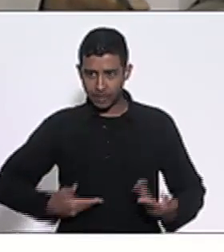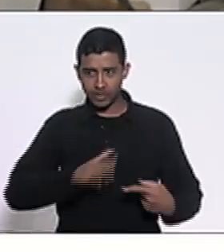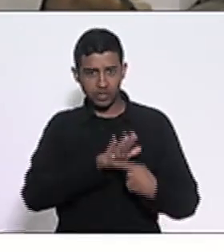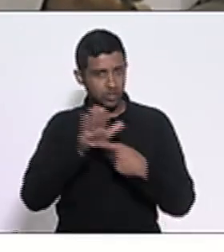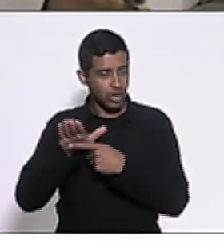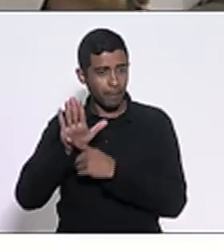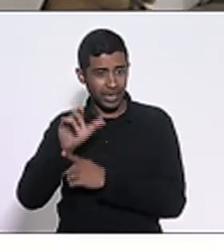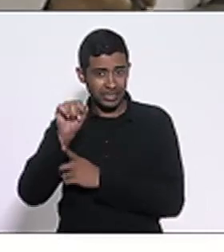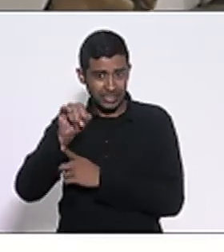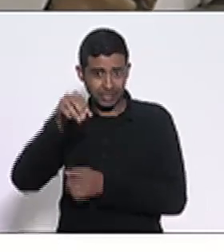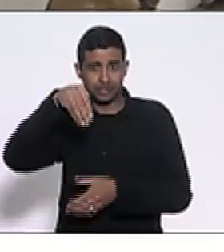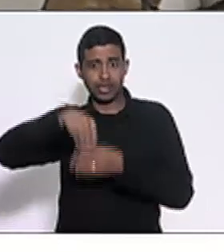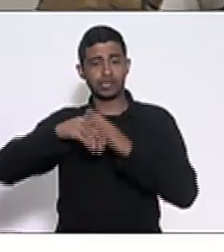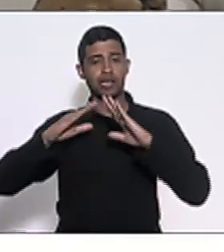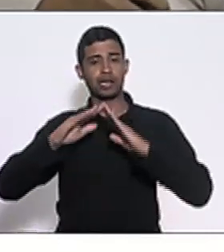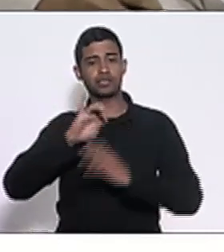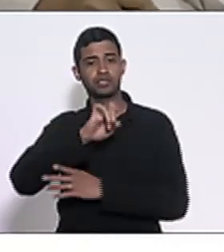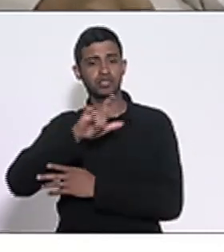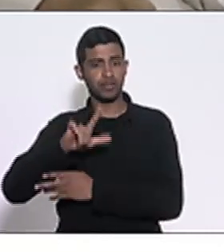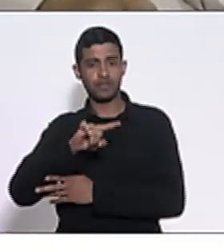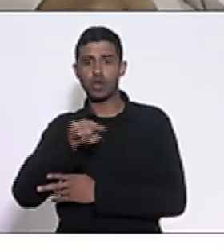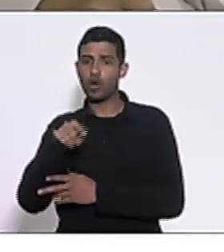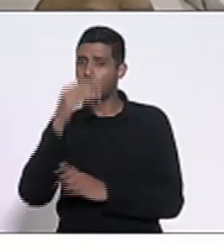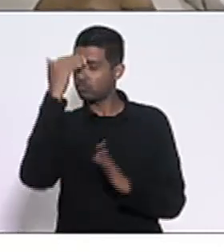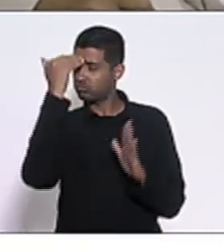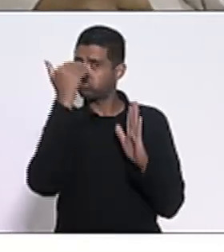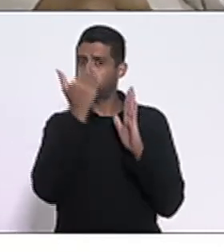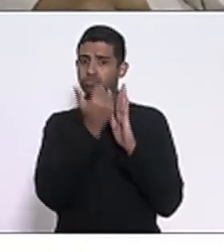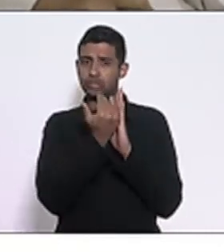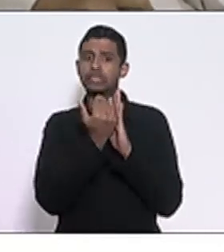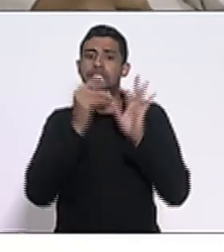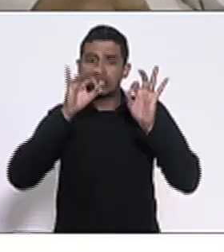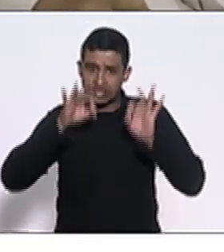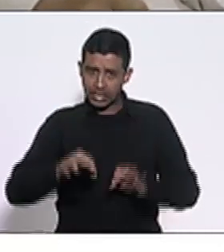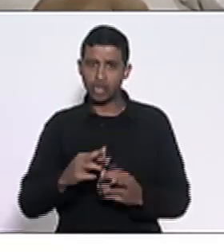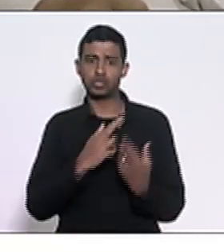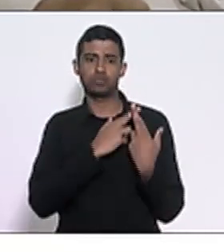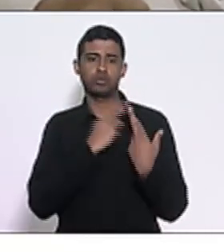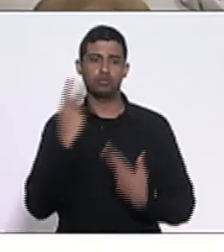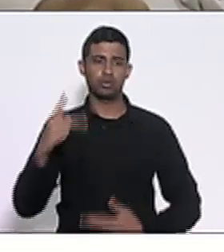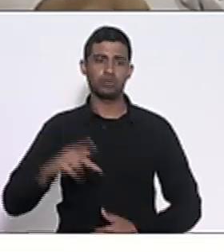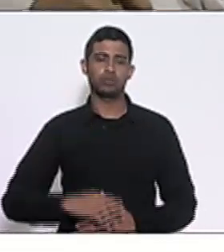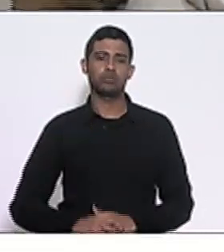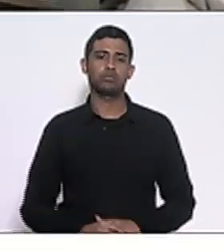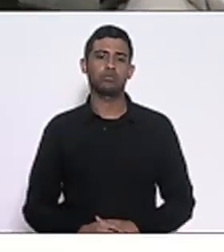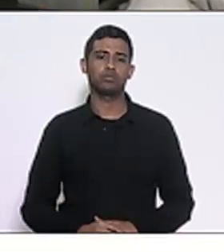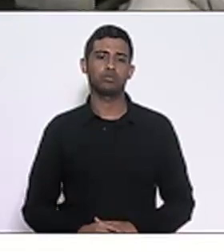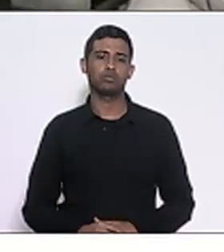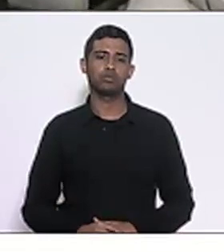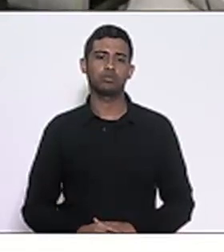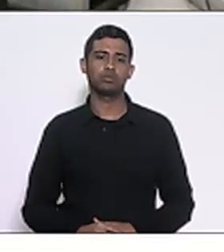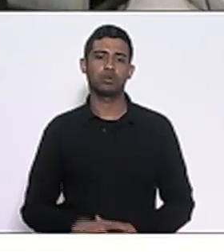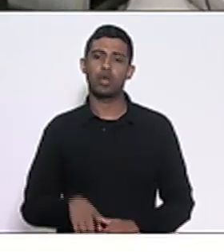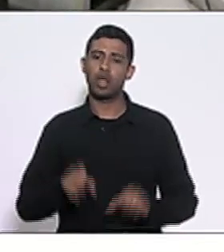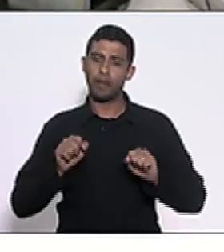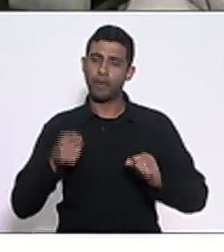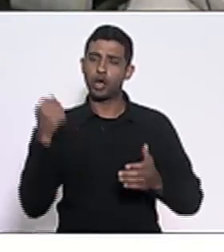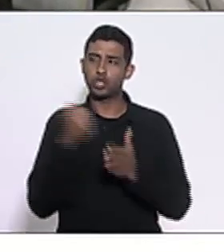Casa Civil, ele cumpre exatamente a função que ele tem. E pode ser cobrado por